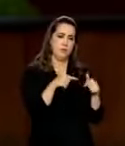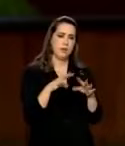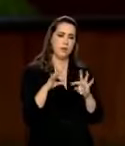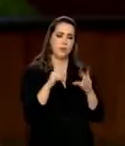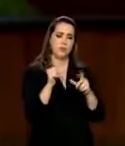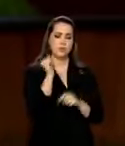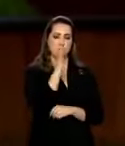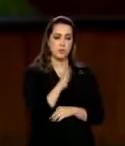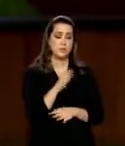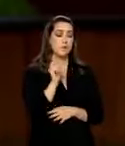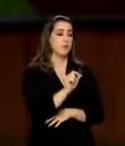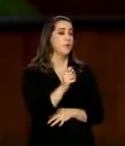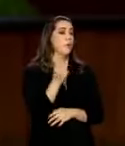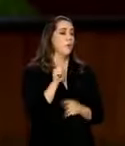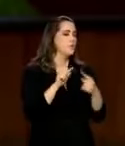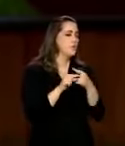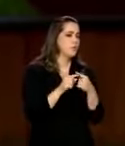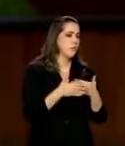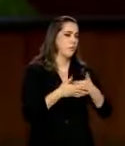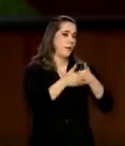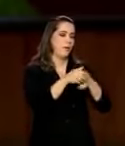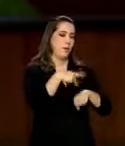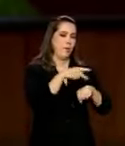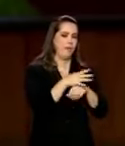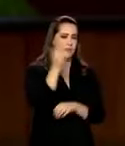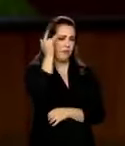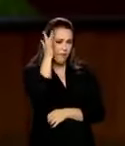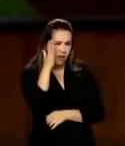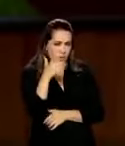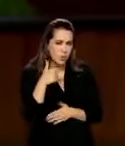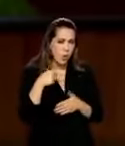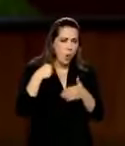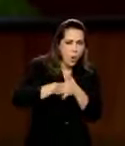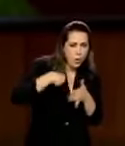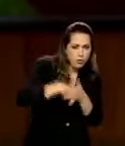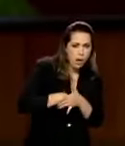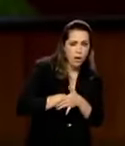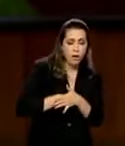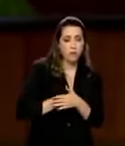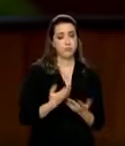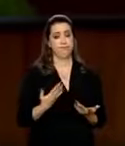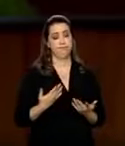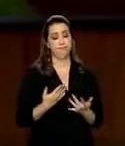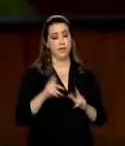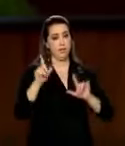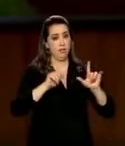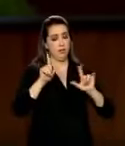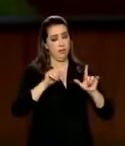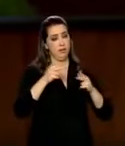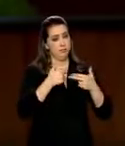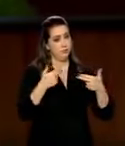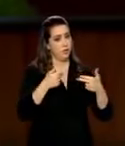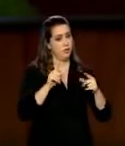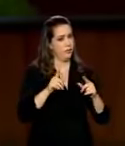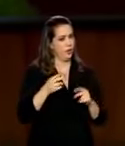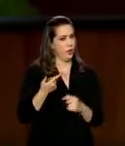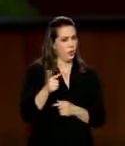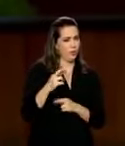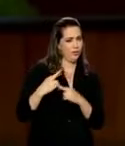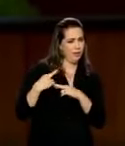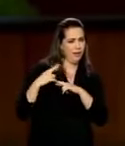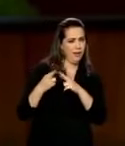queremos é melhorar o país. Agora, não é fácil você lutar contra grande parte de uma imprensa que não tem qualquer responsabilidade. Eu não tirei